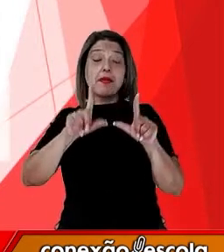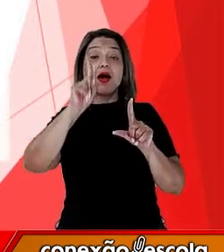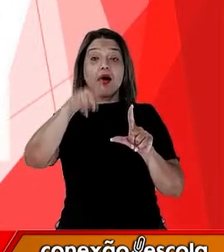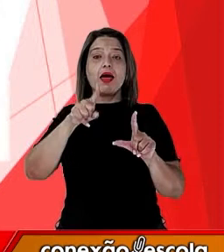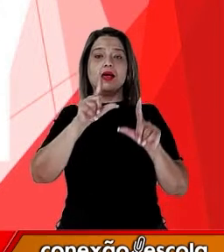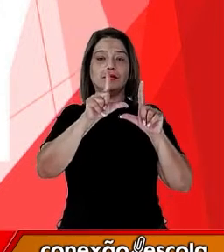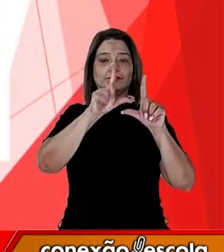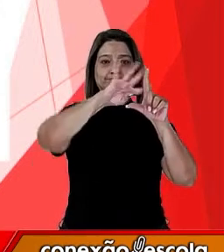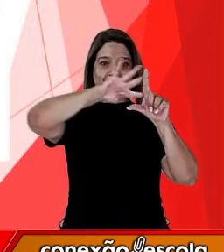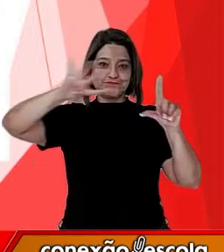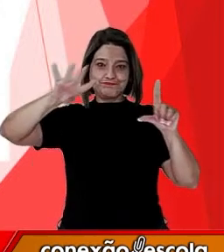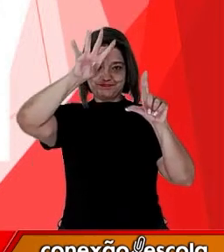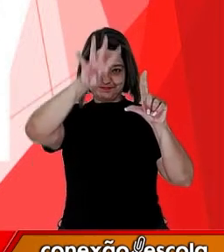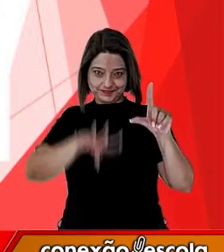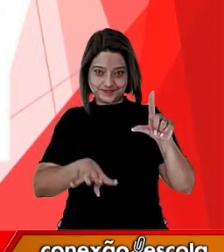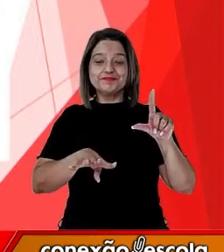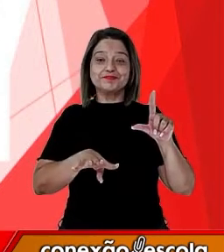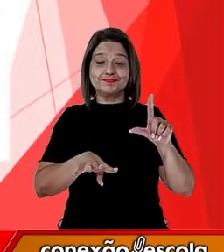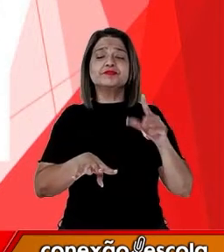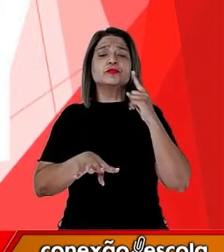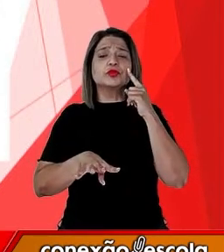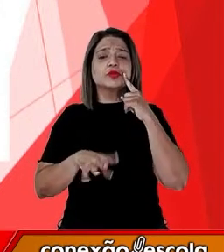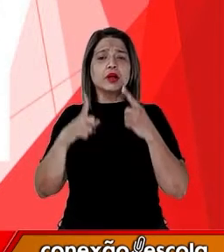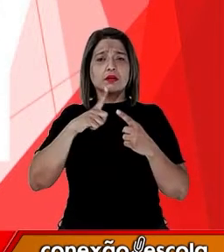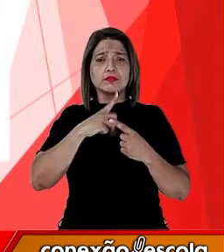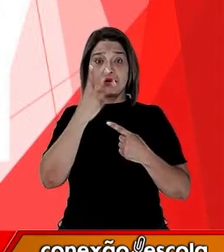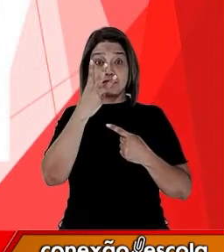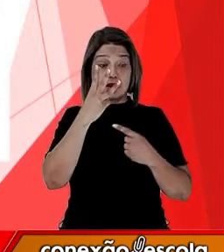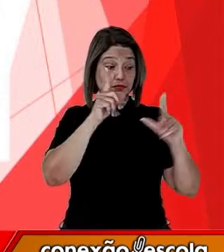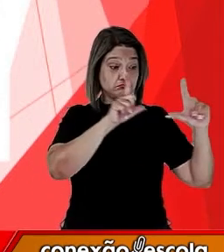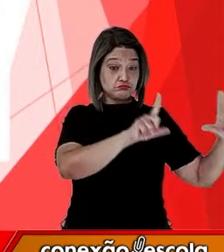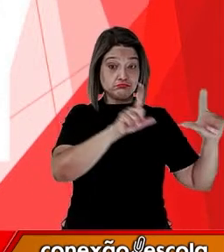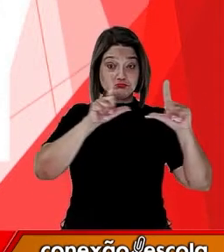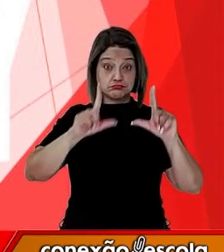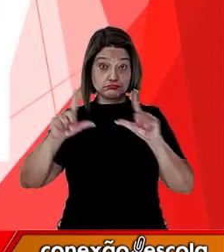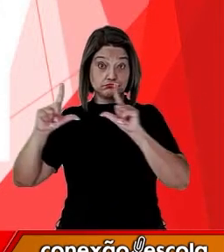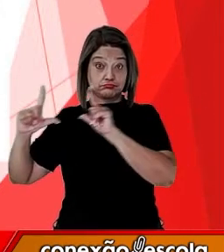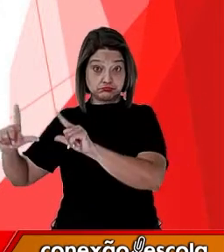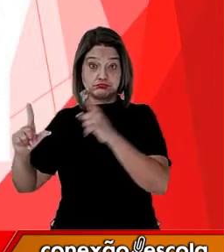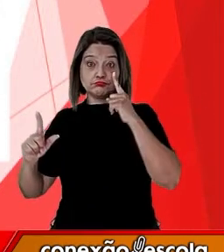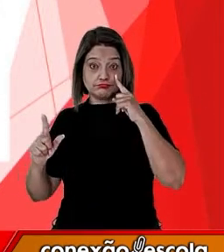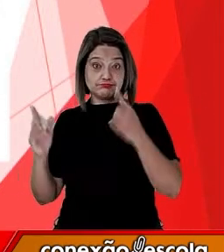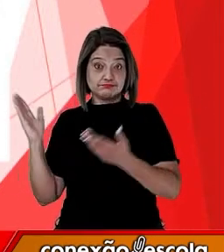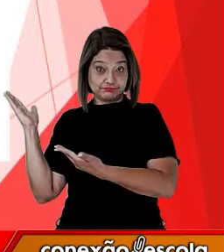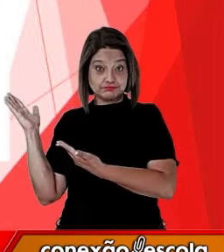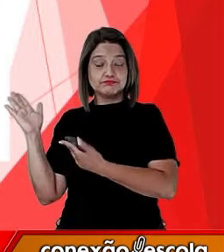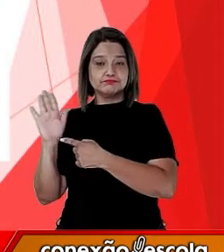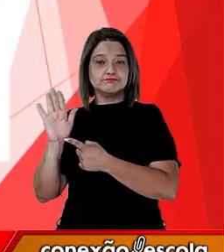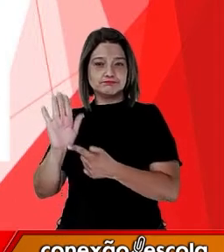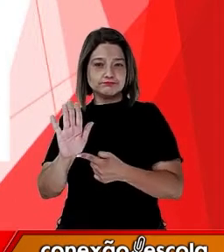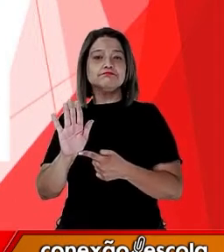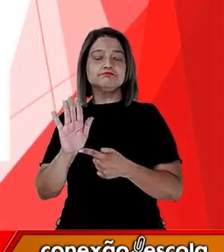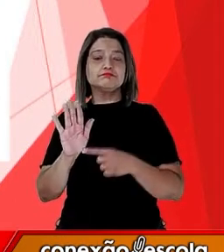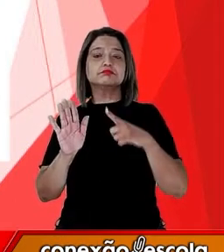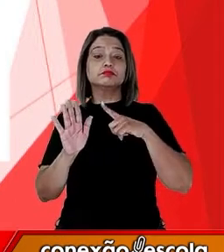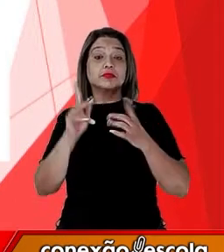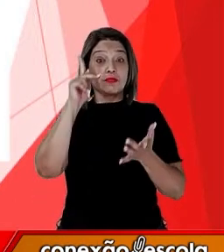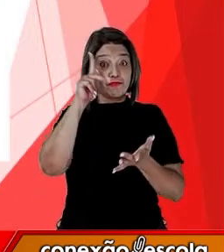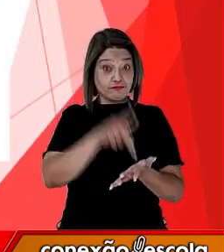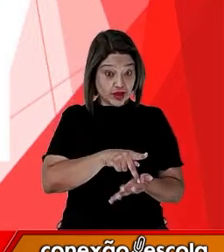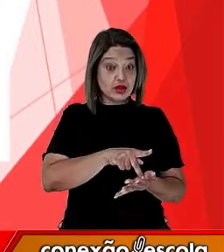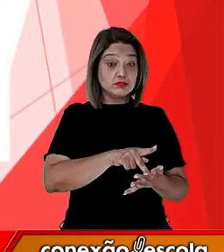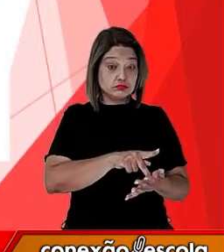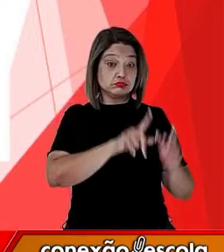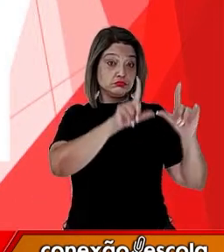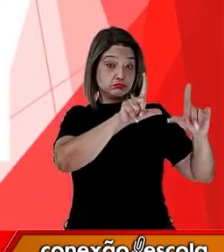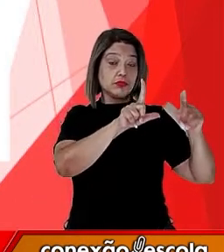quadriculada. Observem essas três figuras aí que estão na malha quadriculada. Nós temos aí a figura original, que é